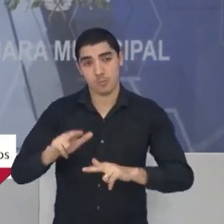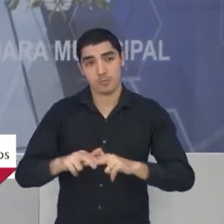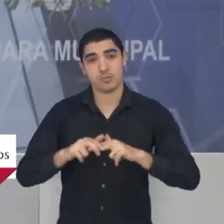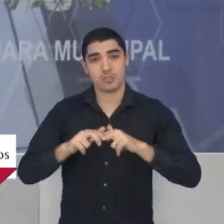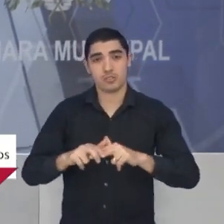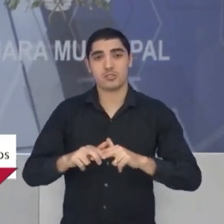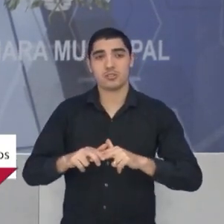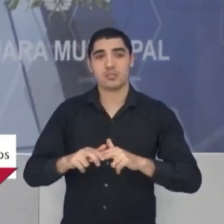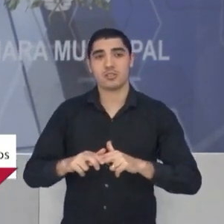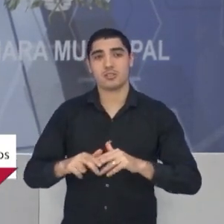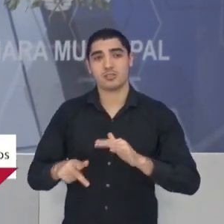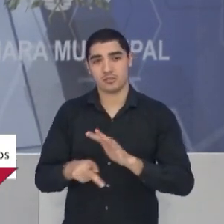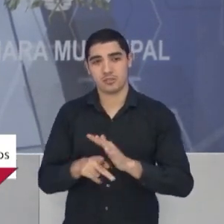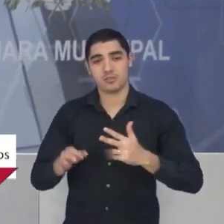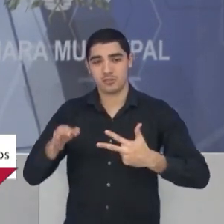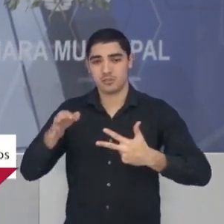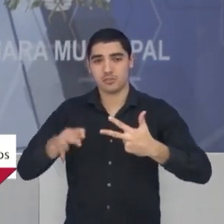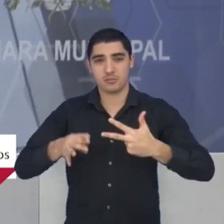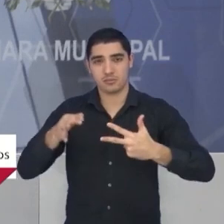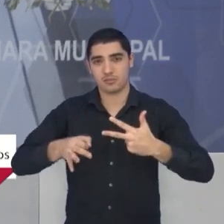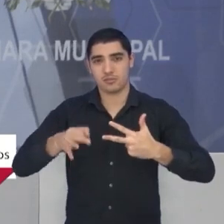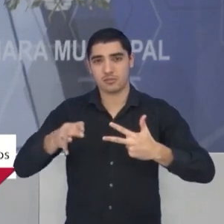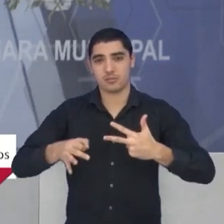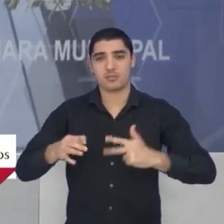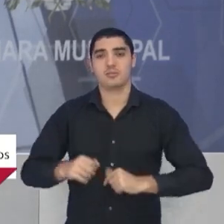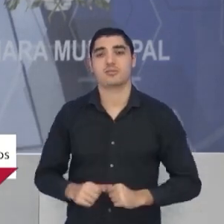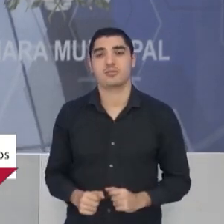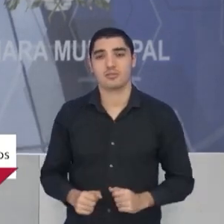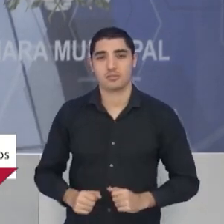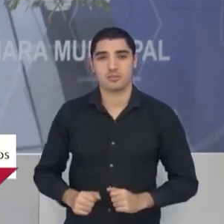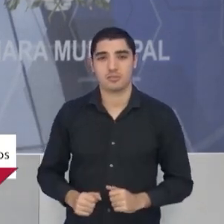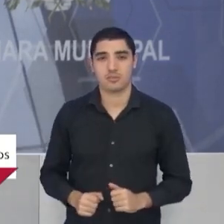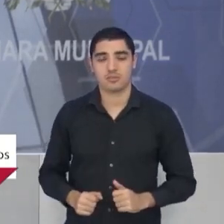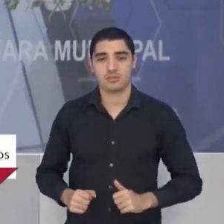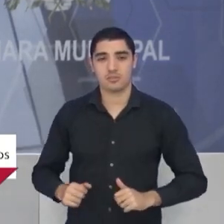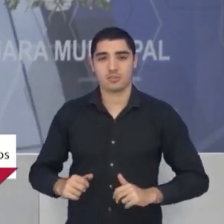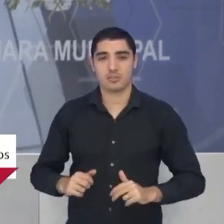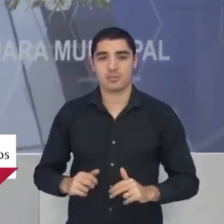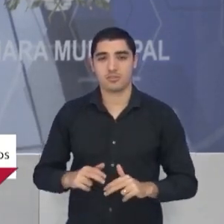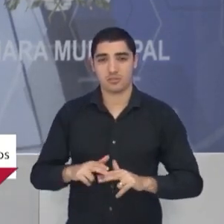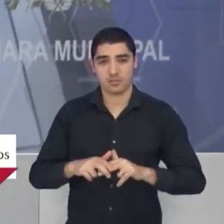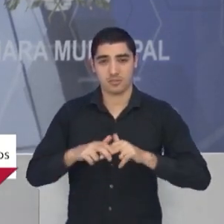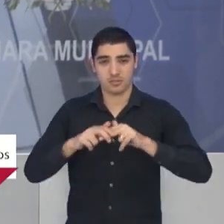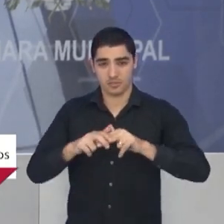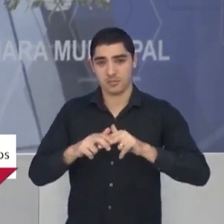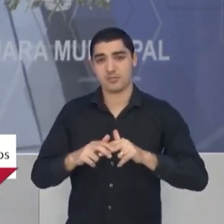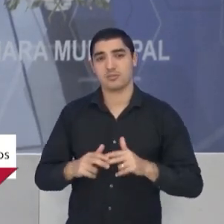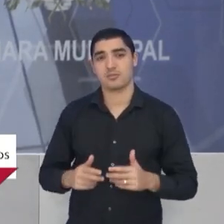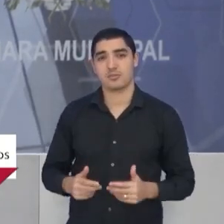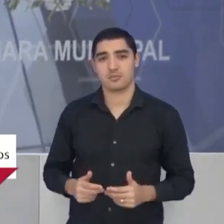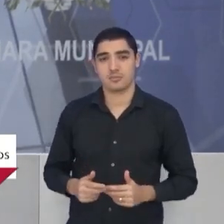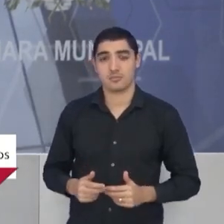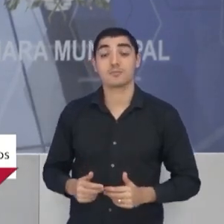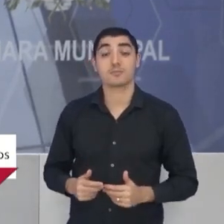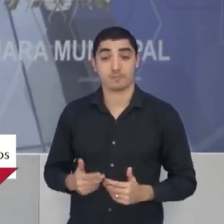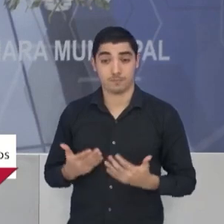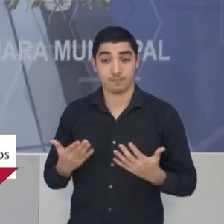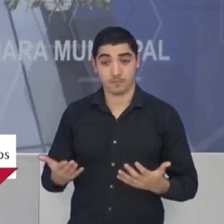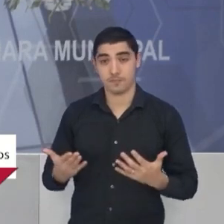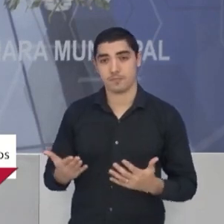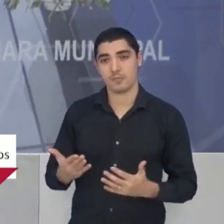haverá um grande esforço no sentido de encerrar os processos que não t nenhum